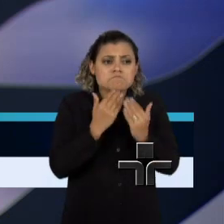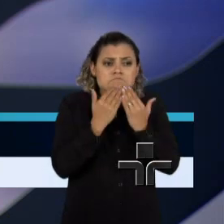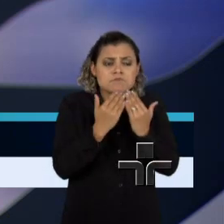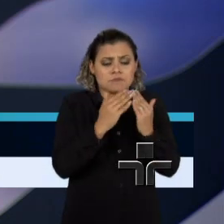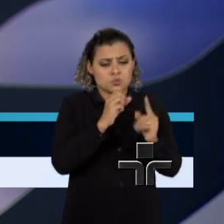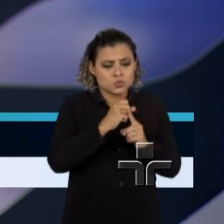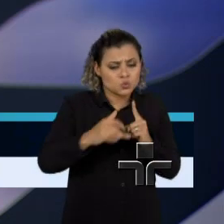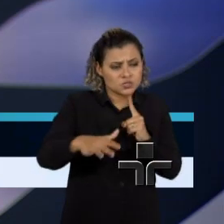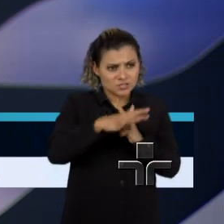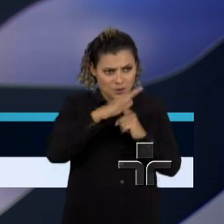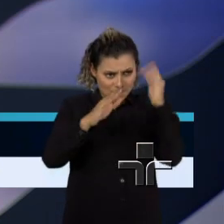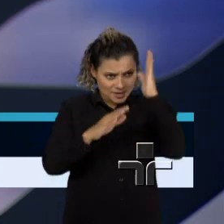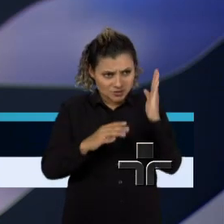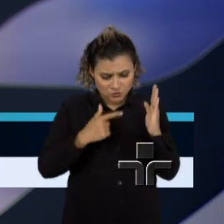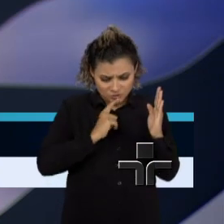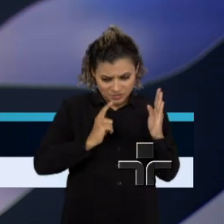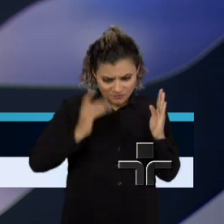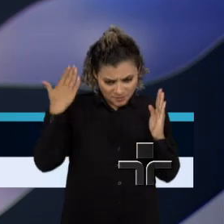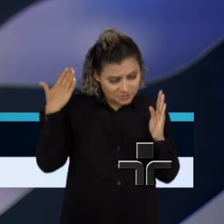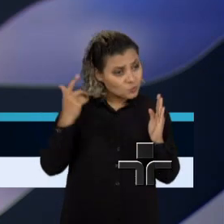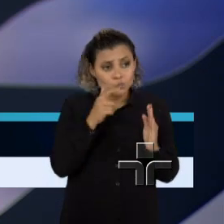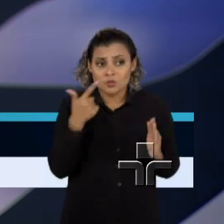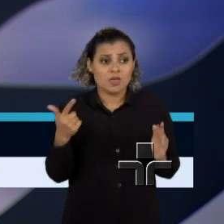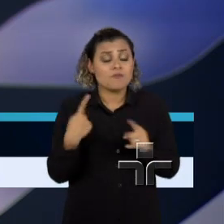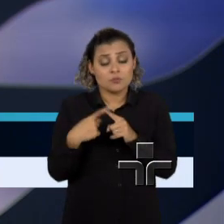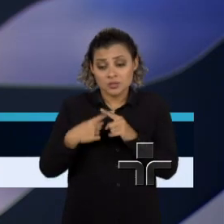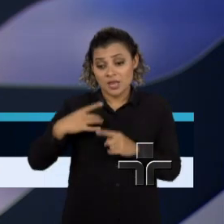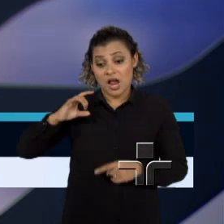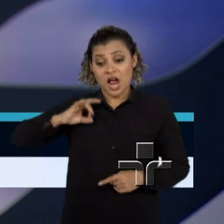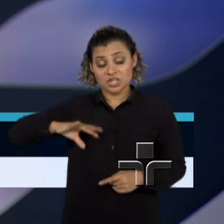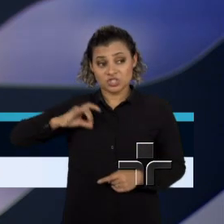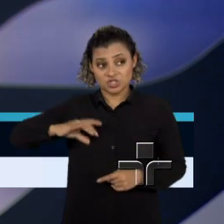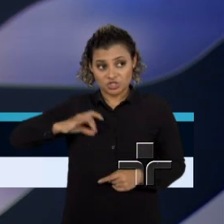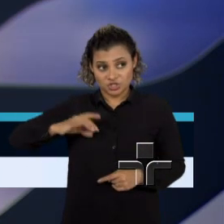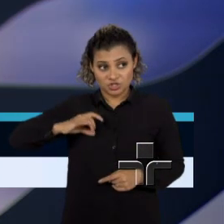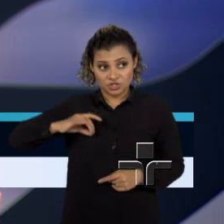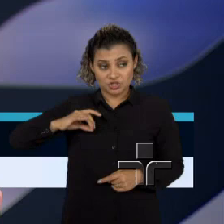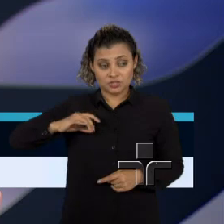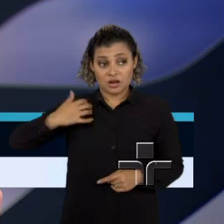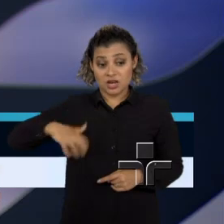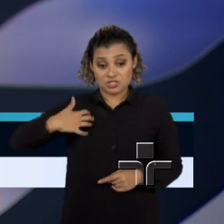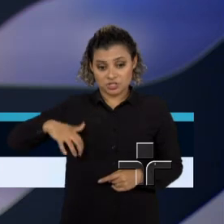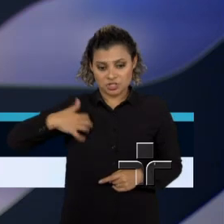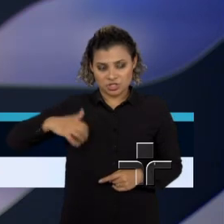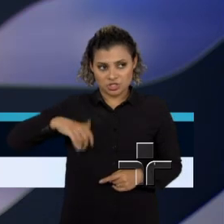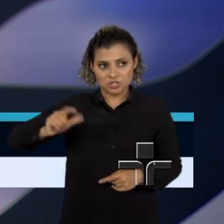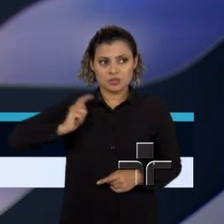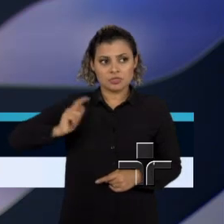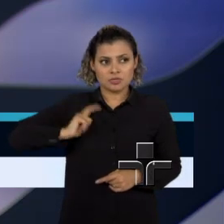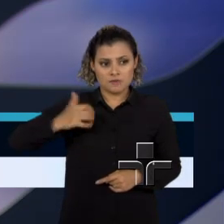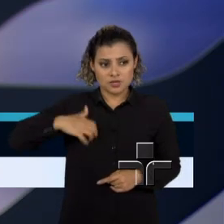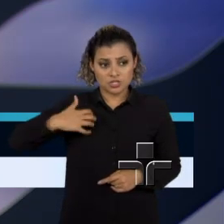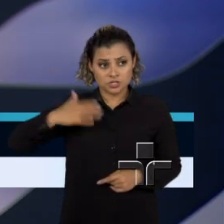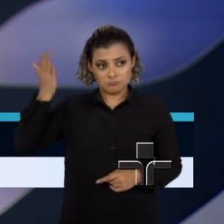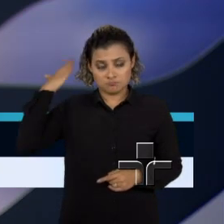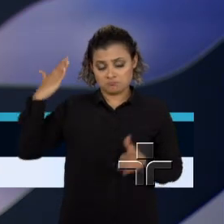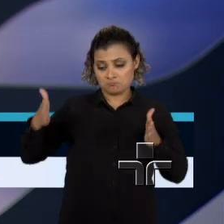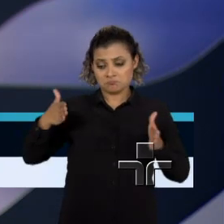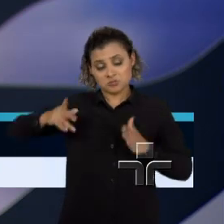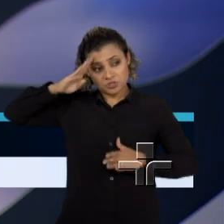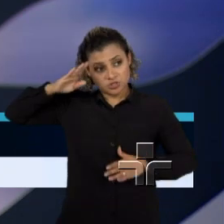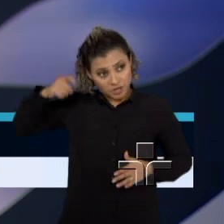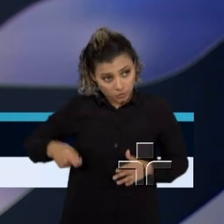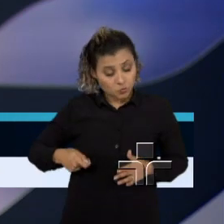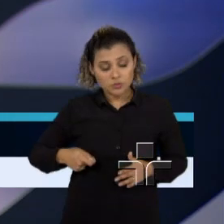tem no Brasil, não teve na Argentina, porque a dimensão do estrago, digamos assim, que a ditadura brasileira fez, não